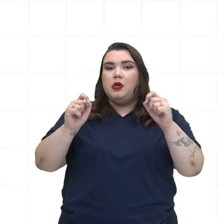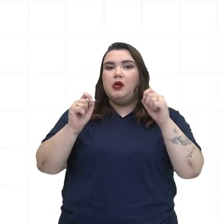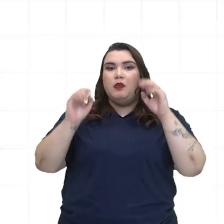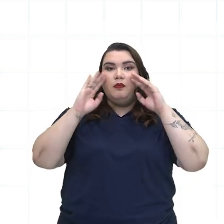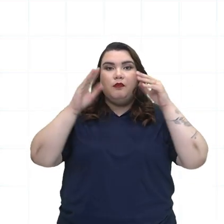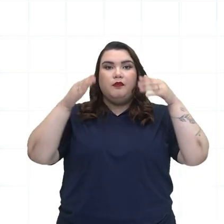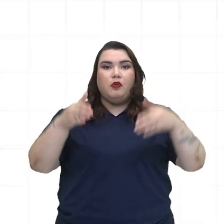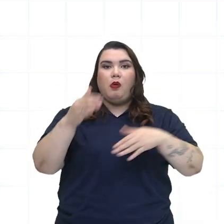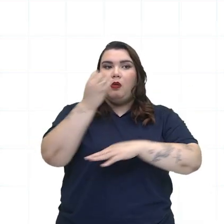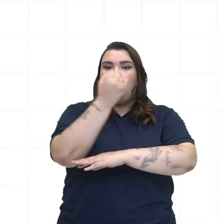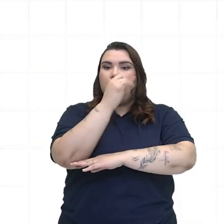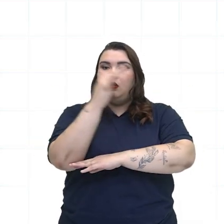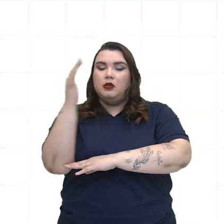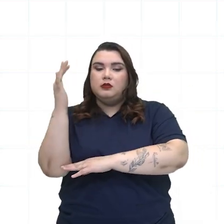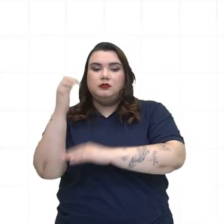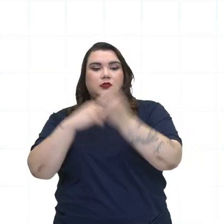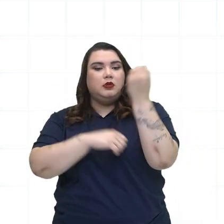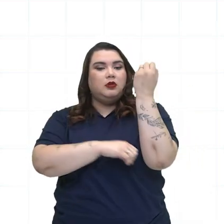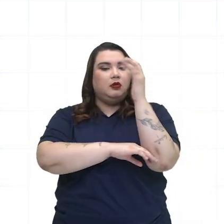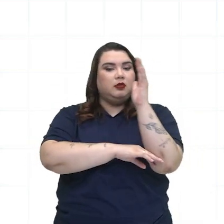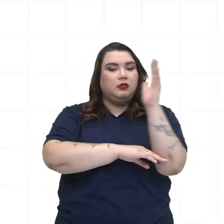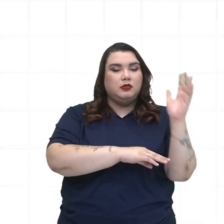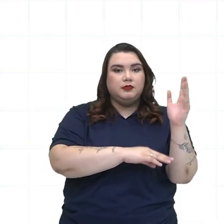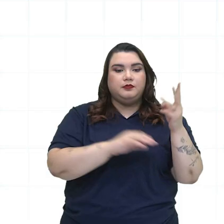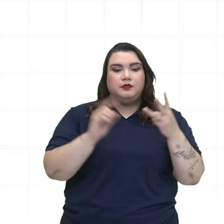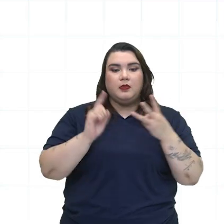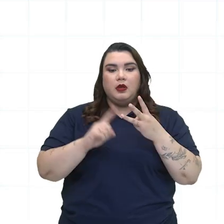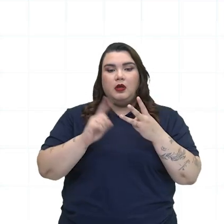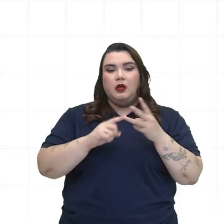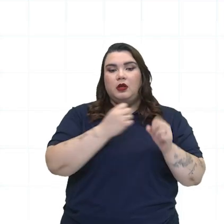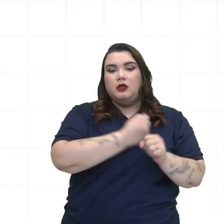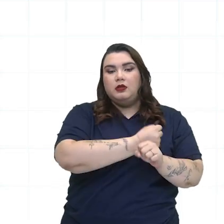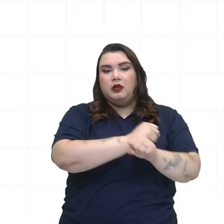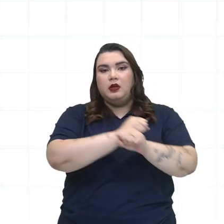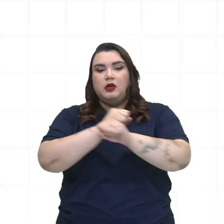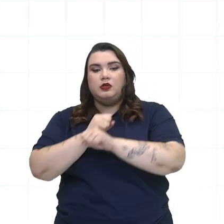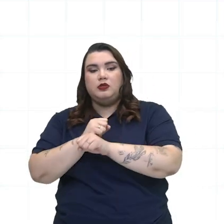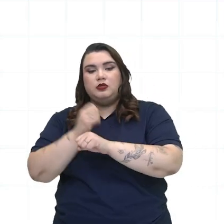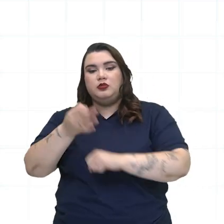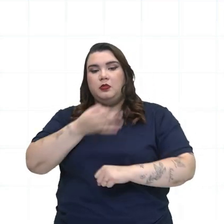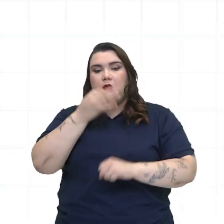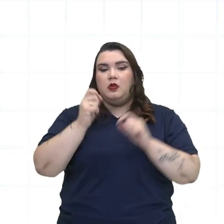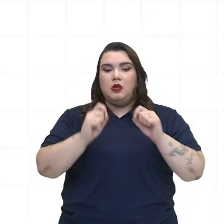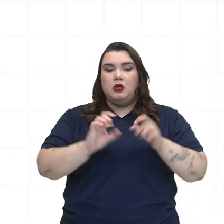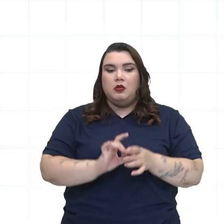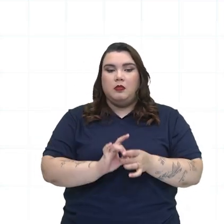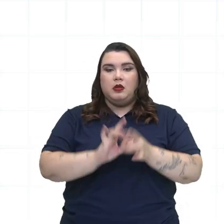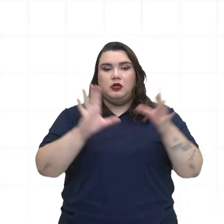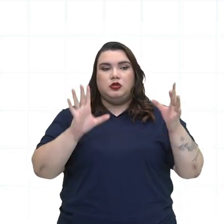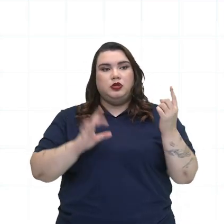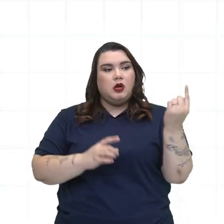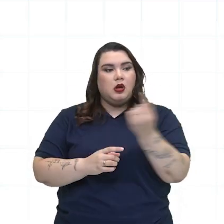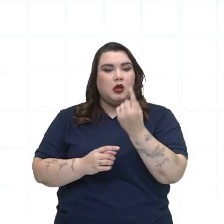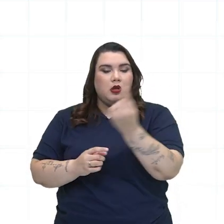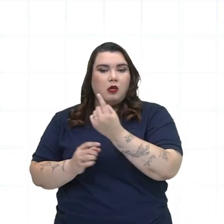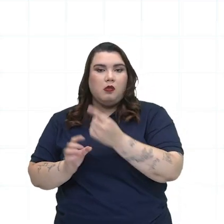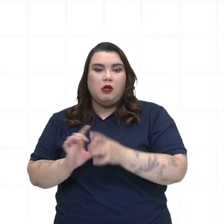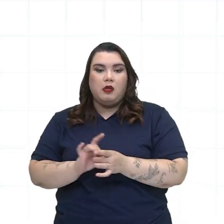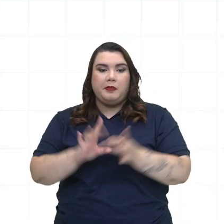ideais nacionalistas, liberdade individual, liberdade do povo. A gente já começa a ter aí, olha só, uma arte com